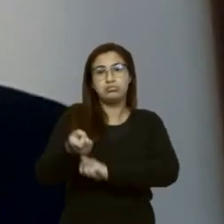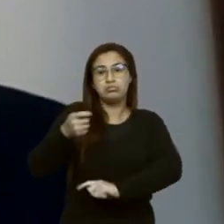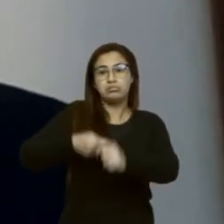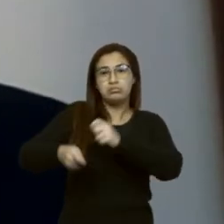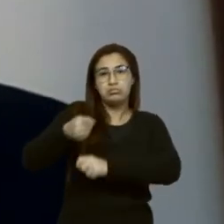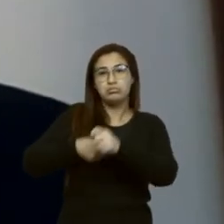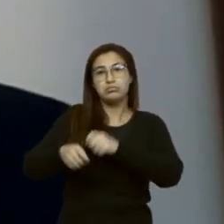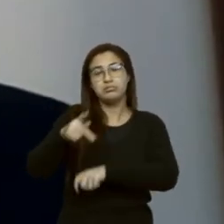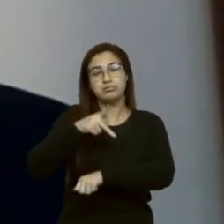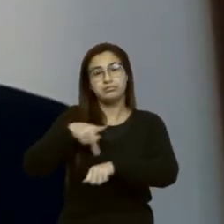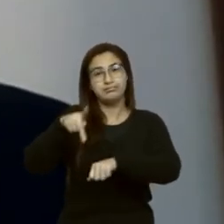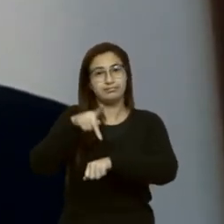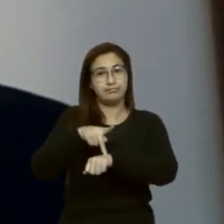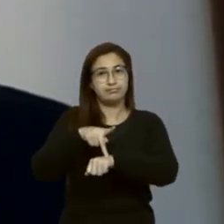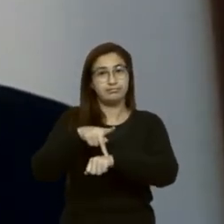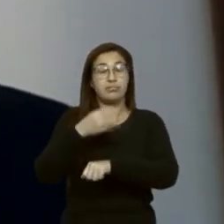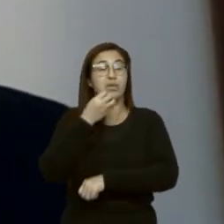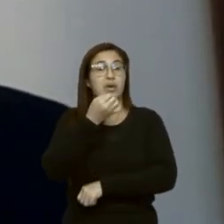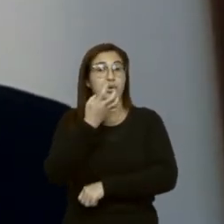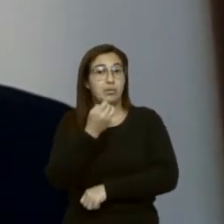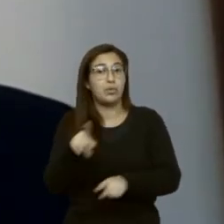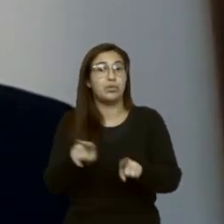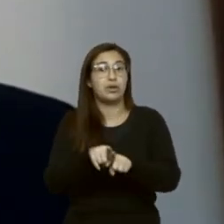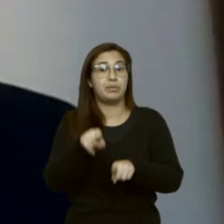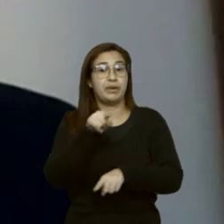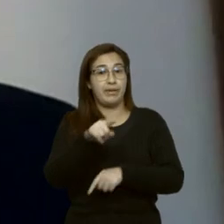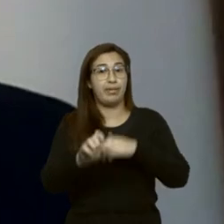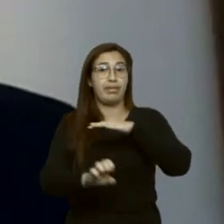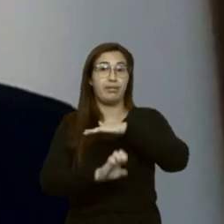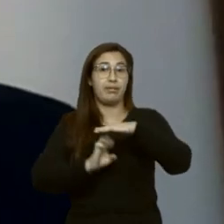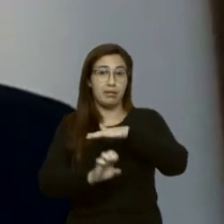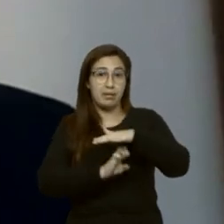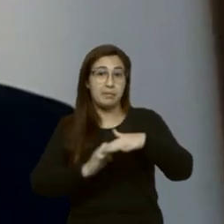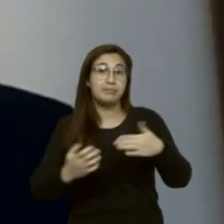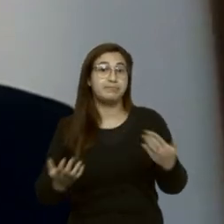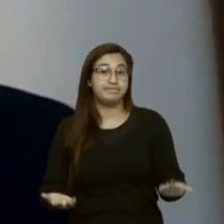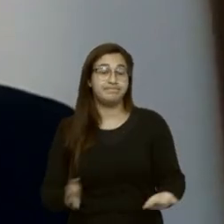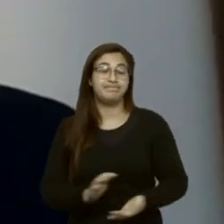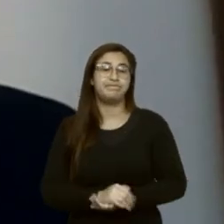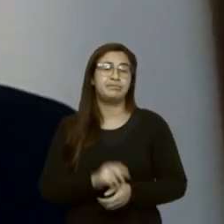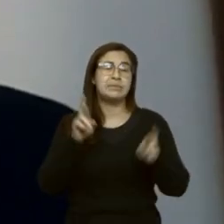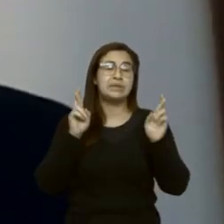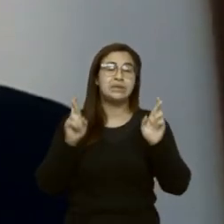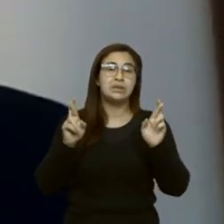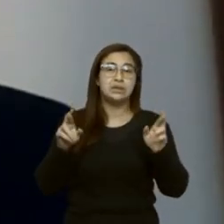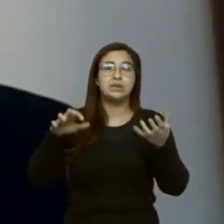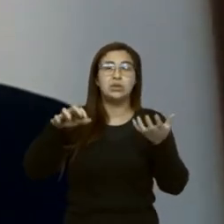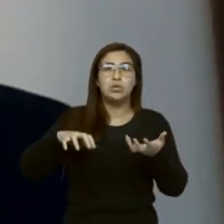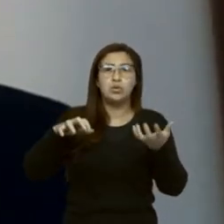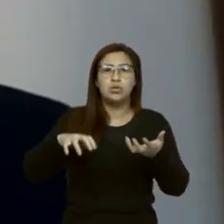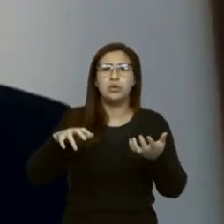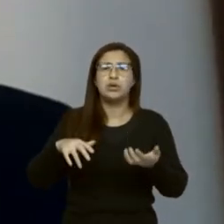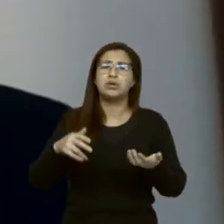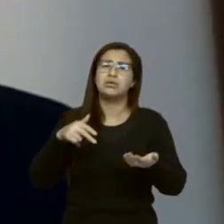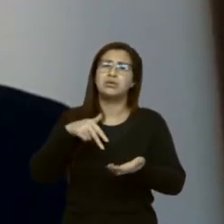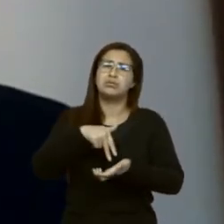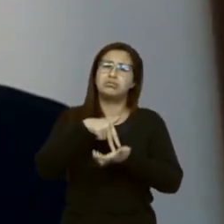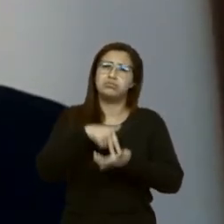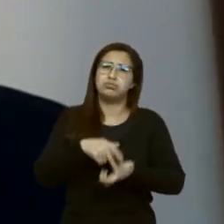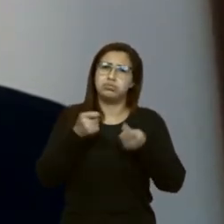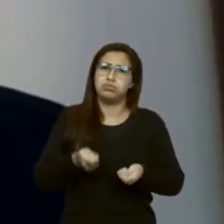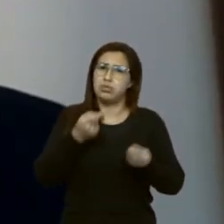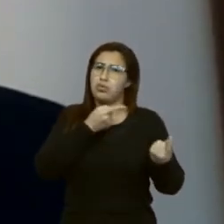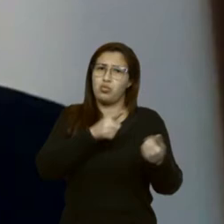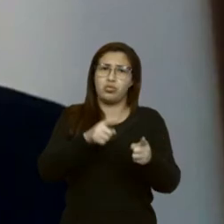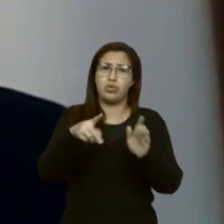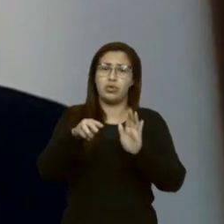país e seja bom também para a empresa. Esperamos que o Congresso Nacional se posicione contra a